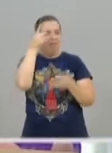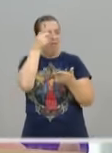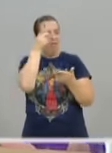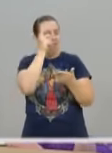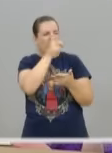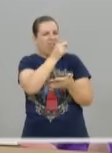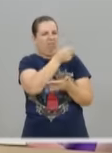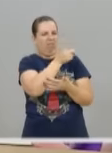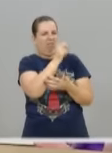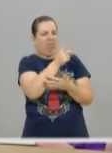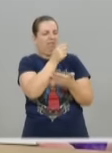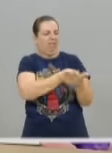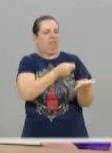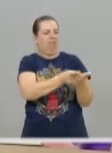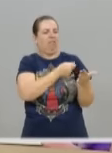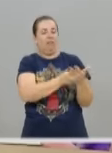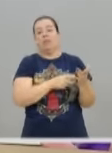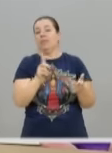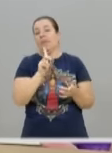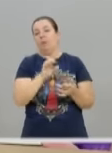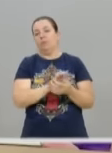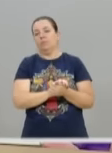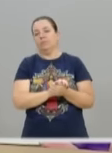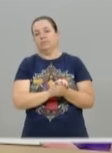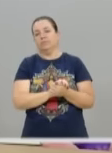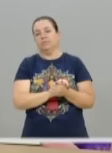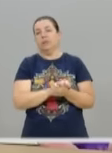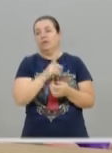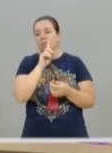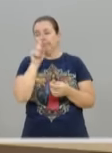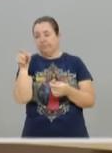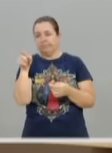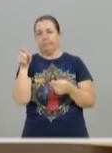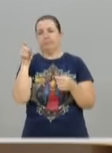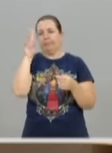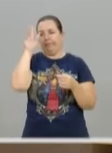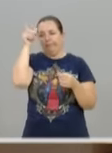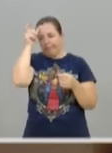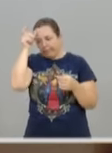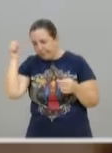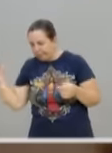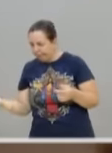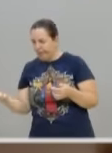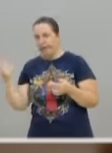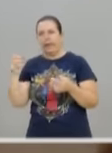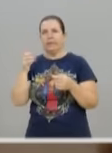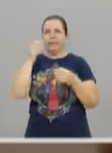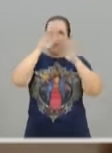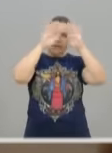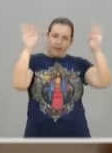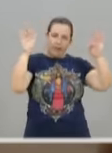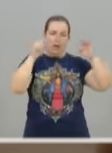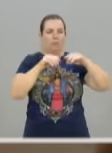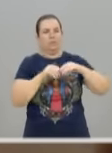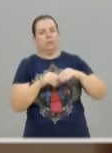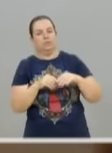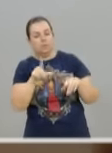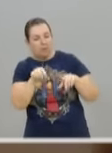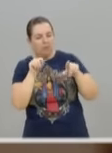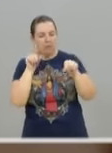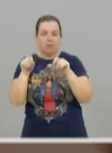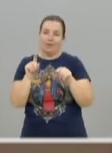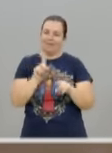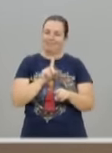livro Inferno céu inferno céu vai volta vai como se Deus agisse arbitrariamente